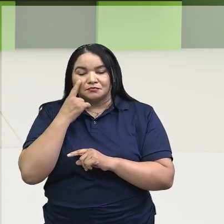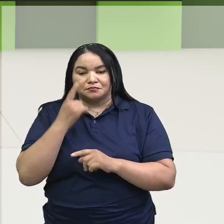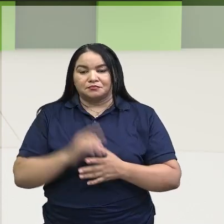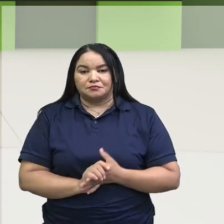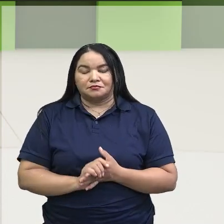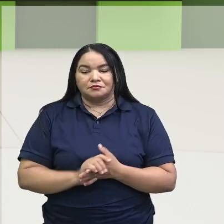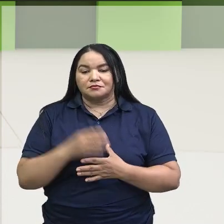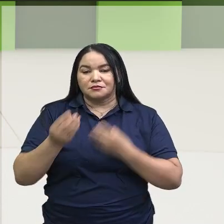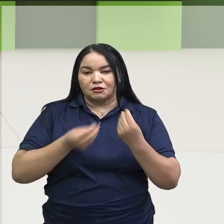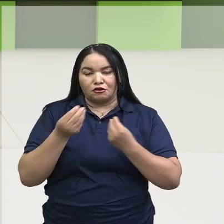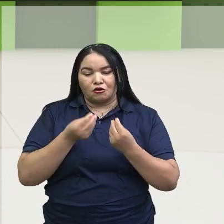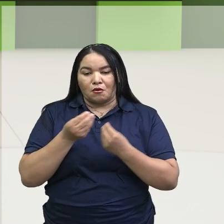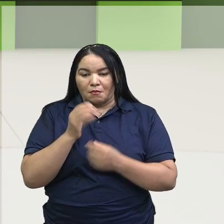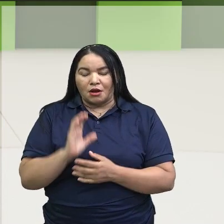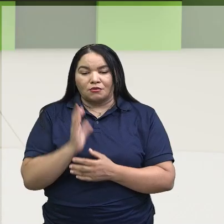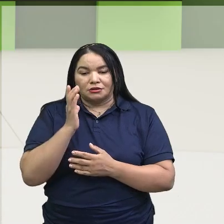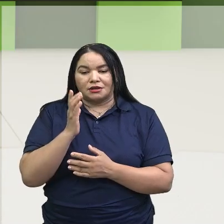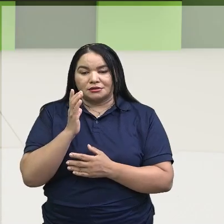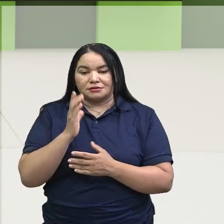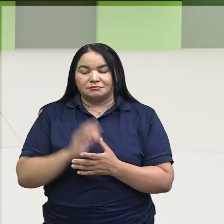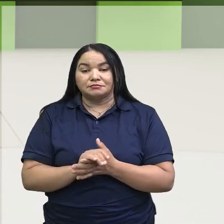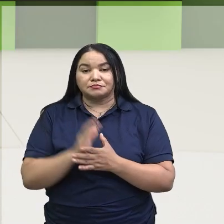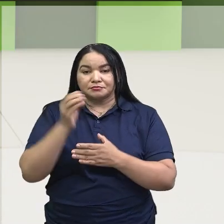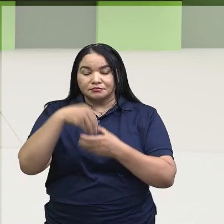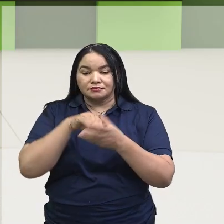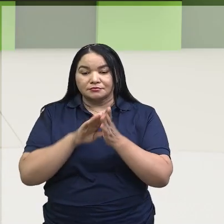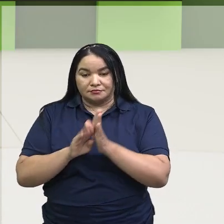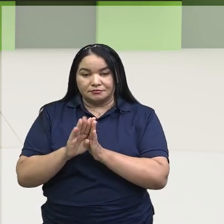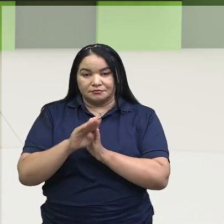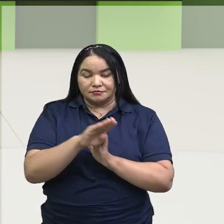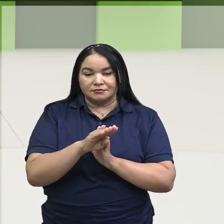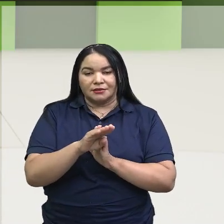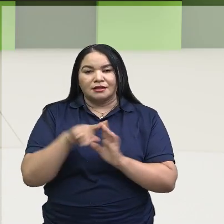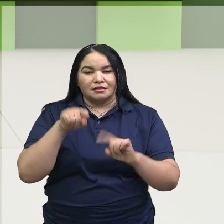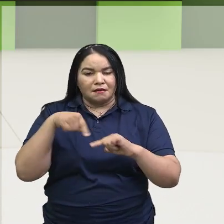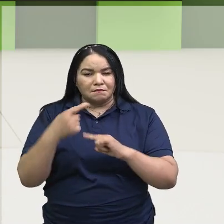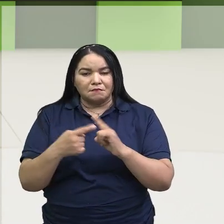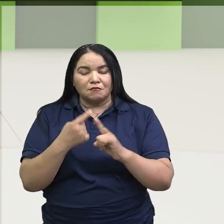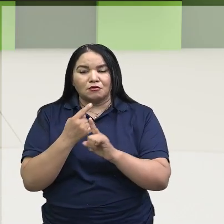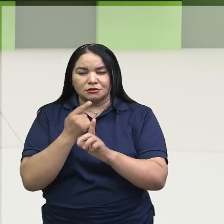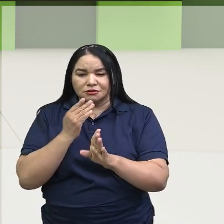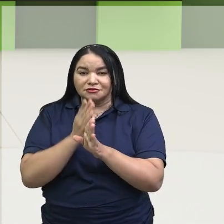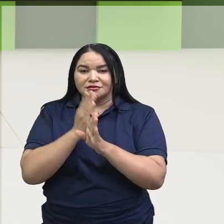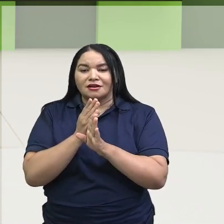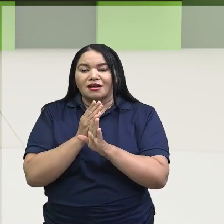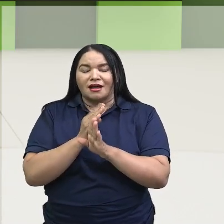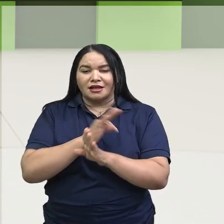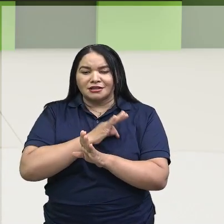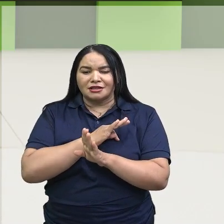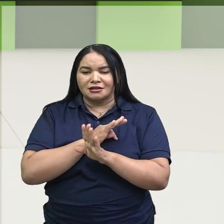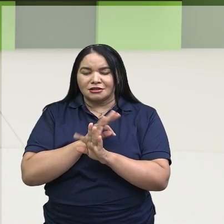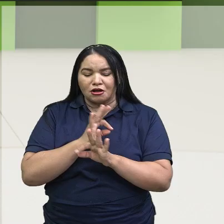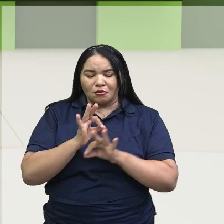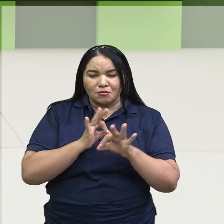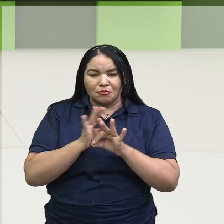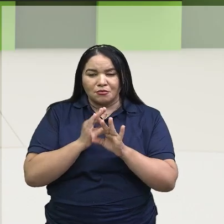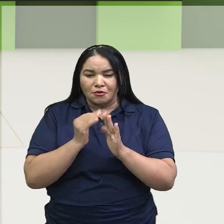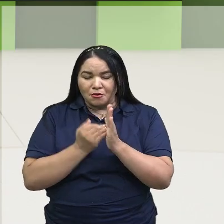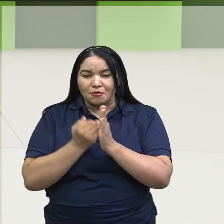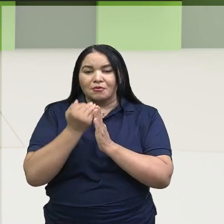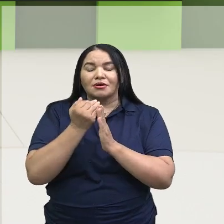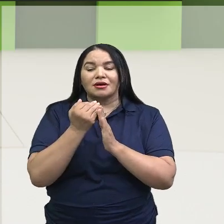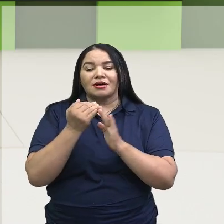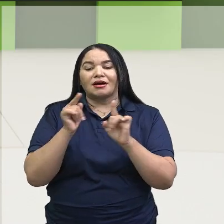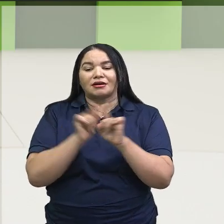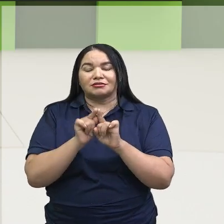como é que ela acontece numa bactéria. E aí, depois dessa descoberta, essa técnica foi avançando e a gente observou que ela acabou sendo